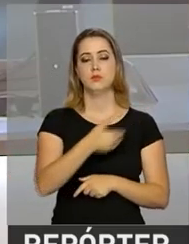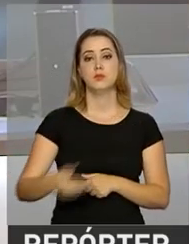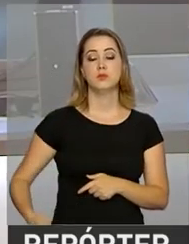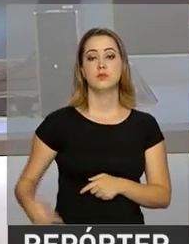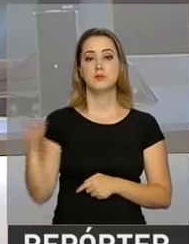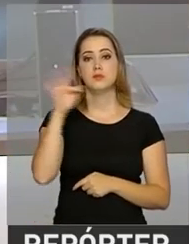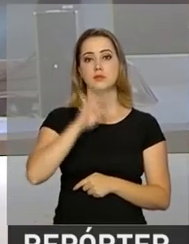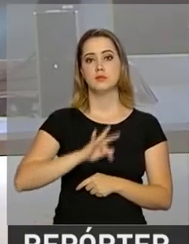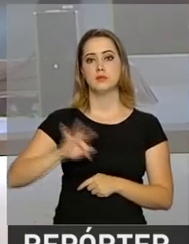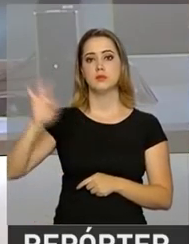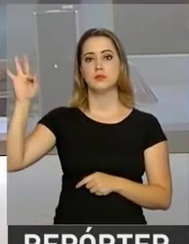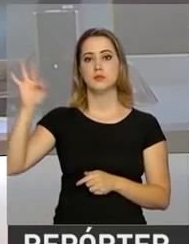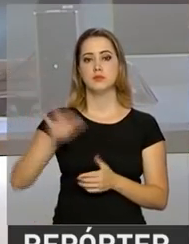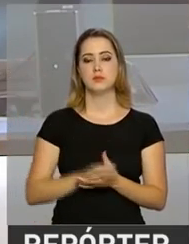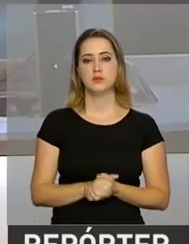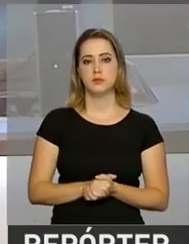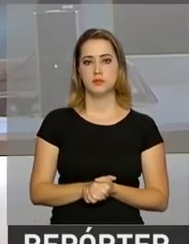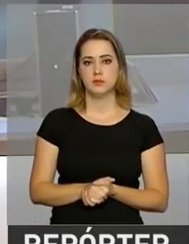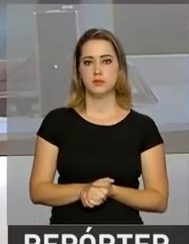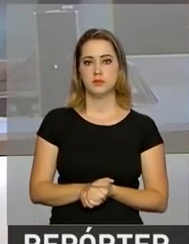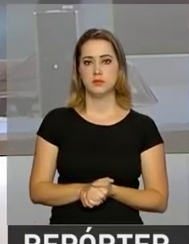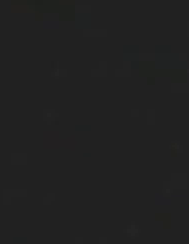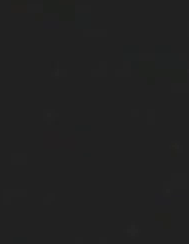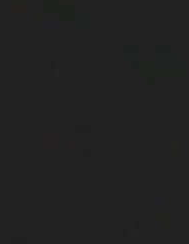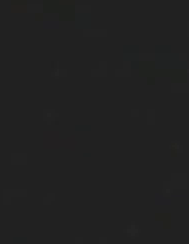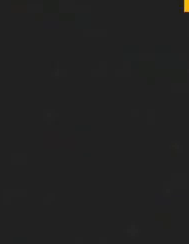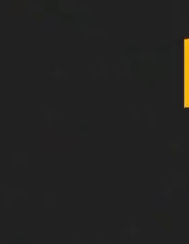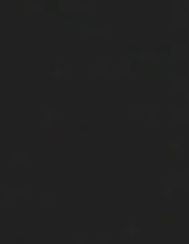na NBR a TV do Governo